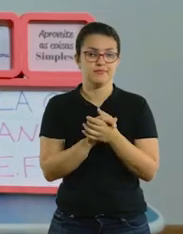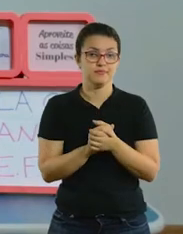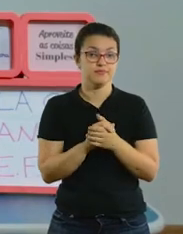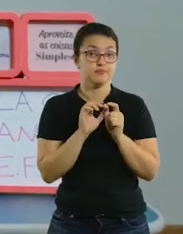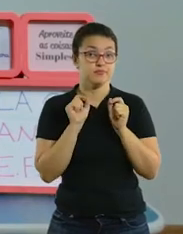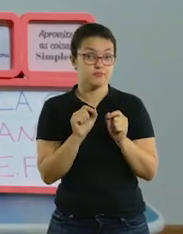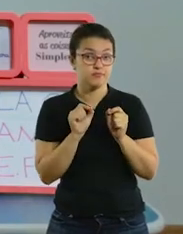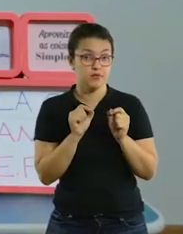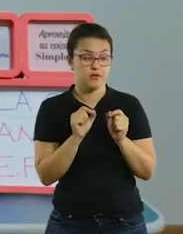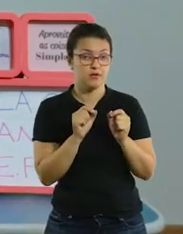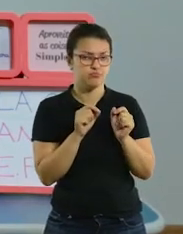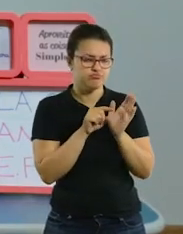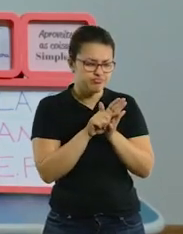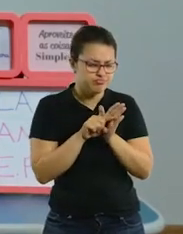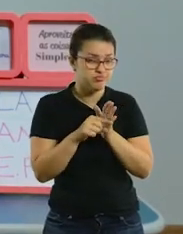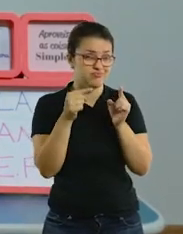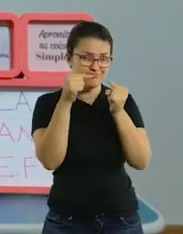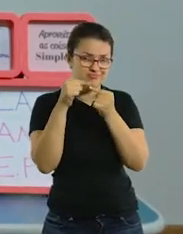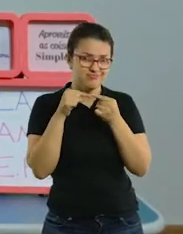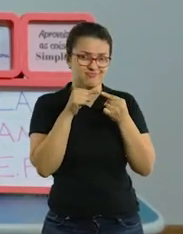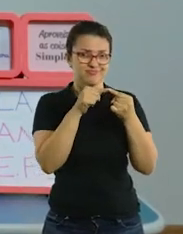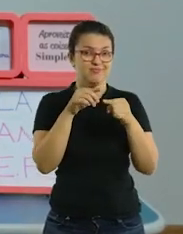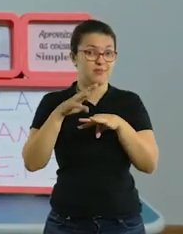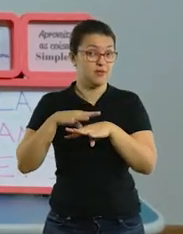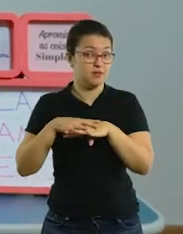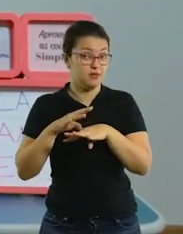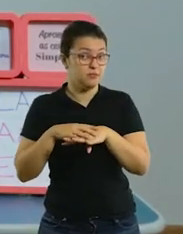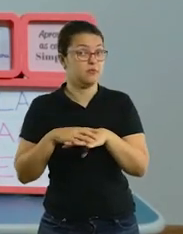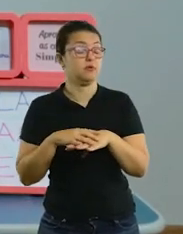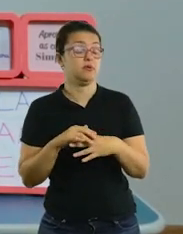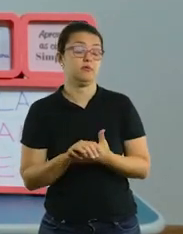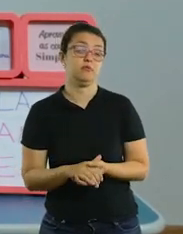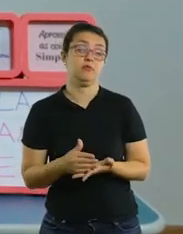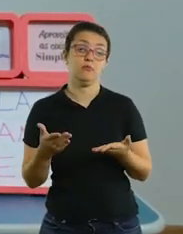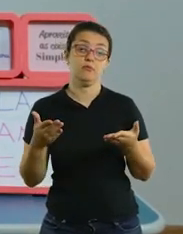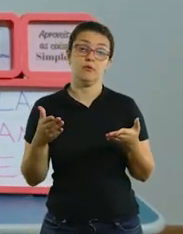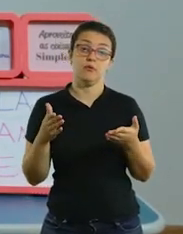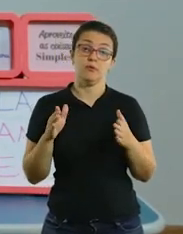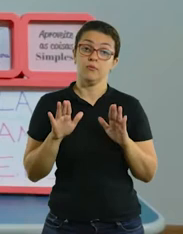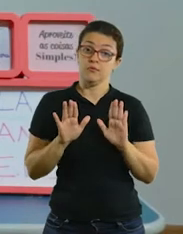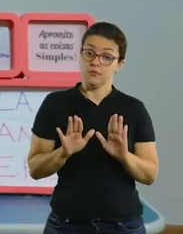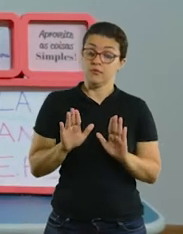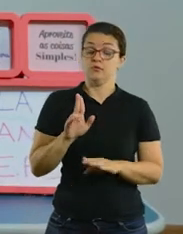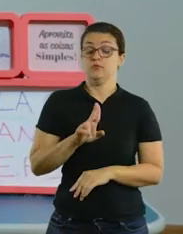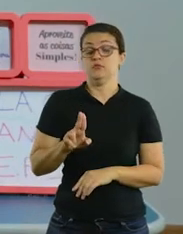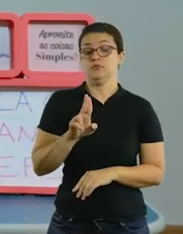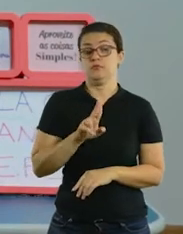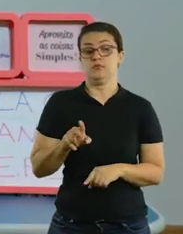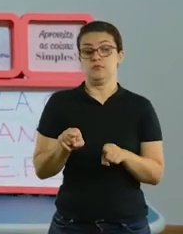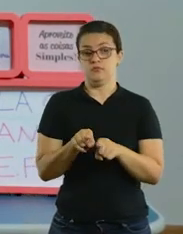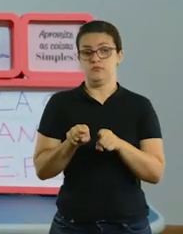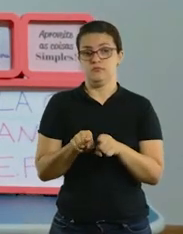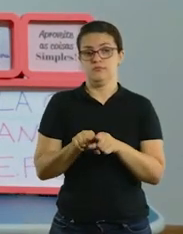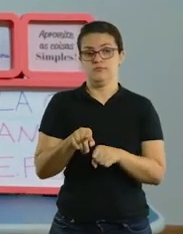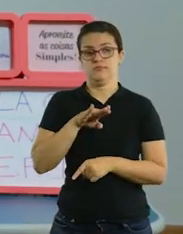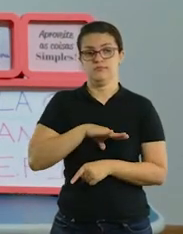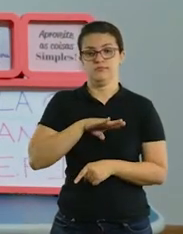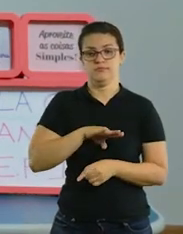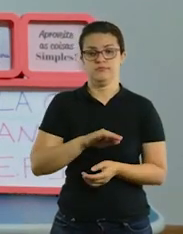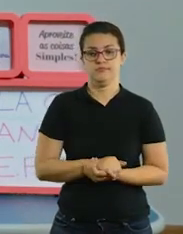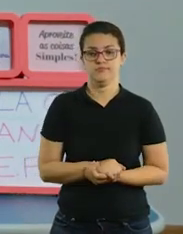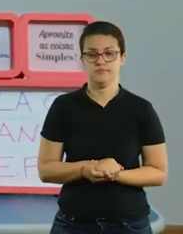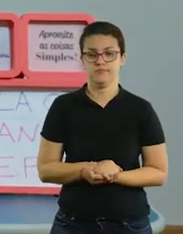Análise combinatória é um termo utilizado em matemática, mas nós vamos utilizar aqui na atividade de língua